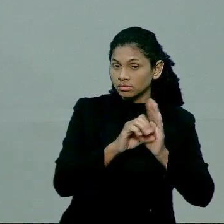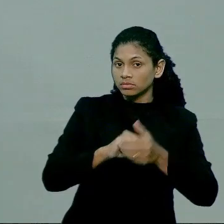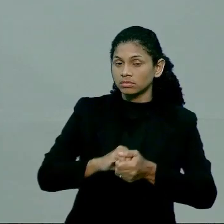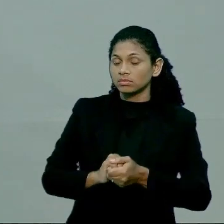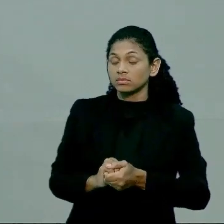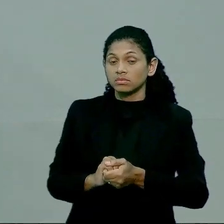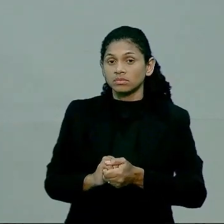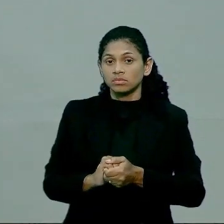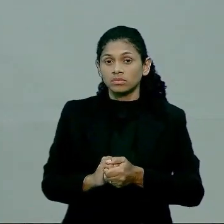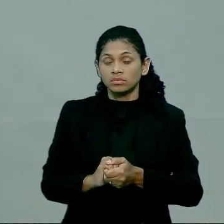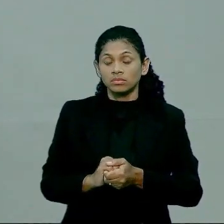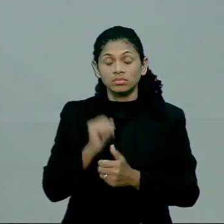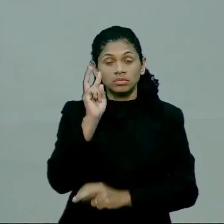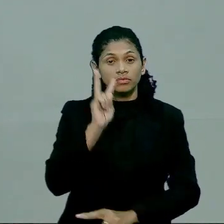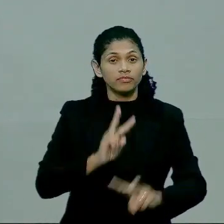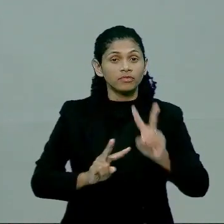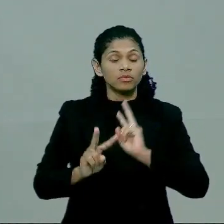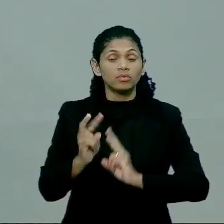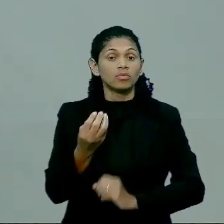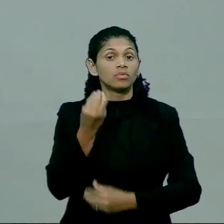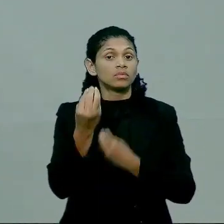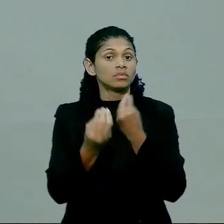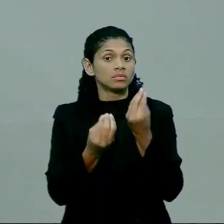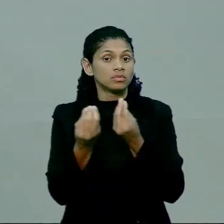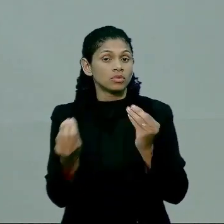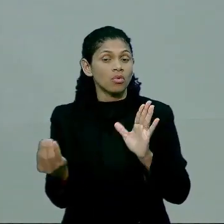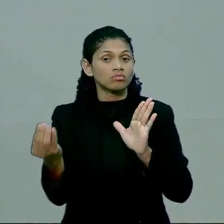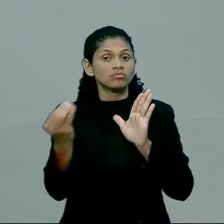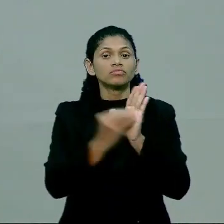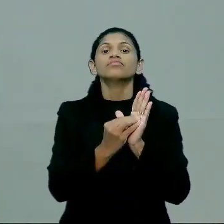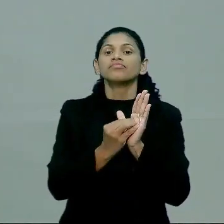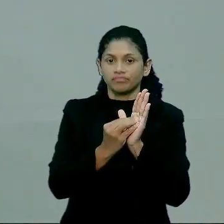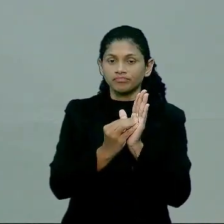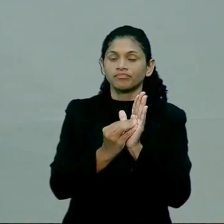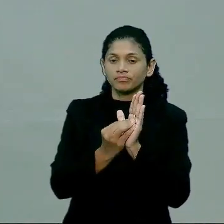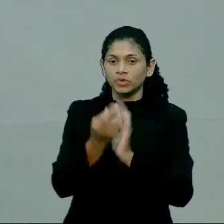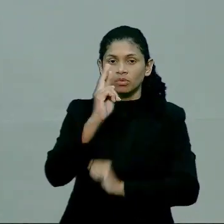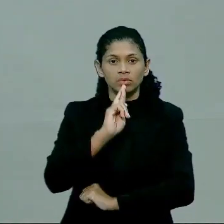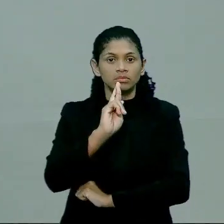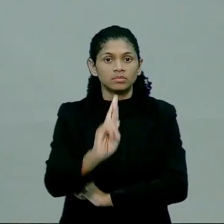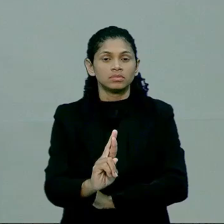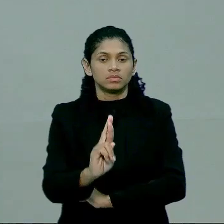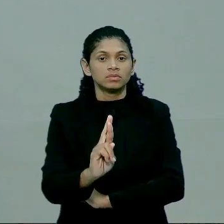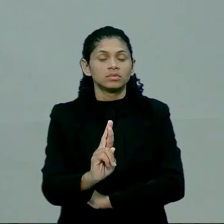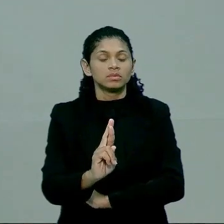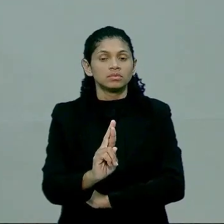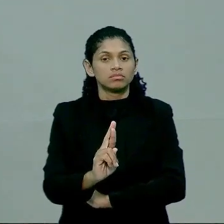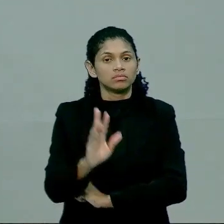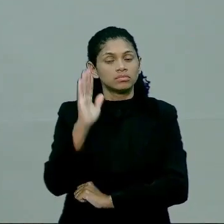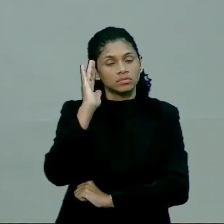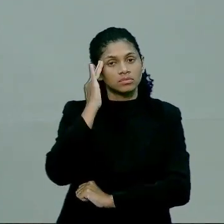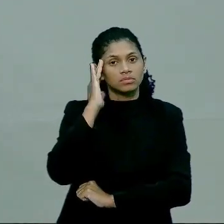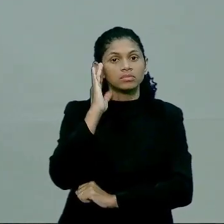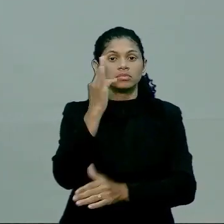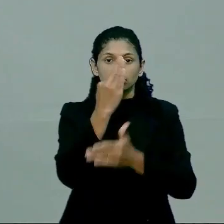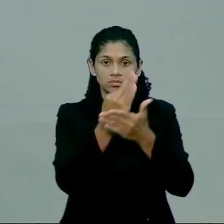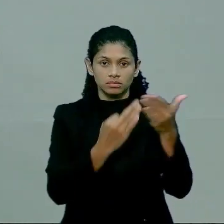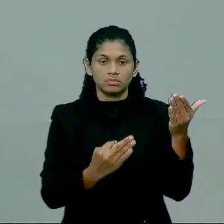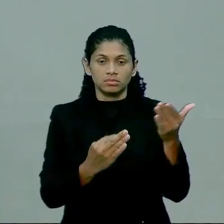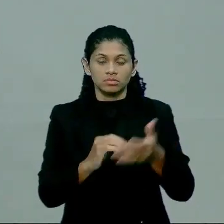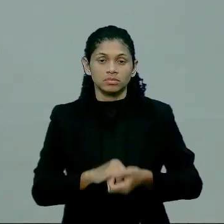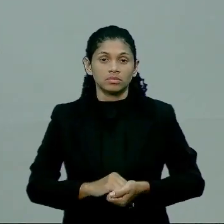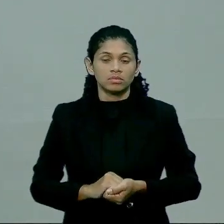e aplica essa função social do texto porque se a gente entende a finalidade de algumas tipologias textuais a gente